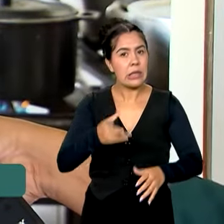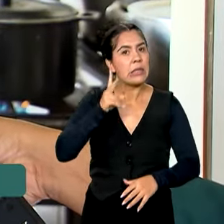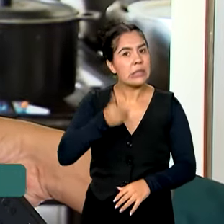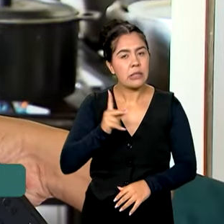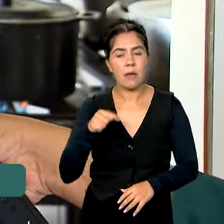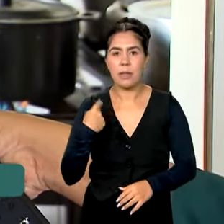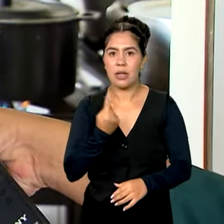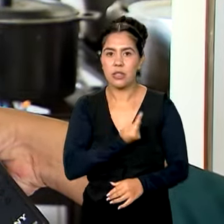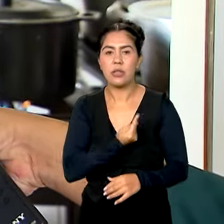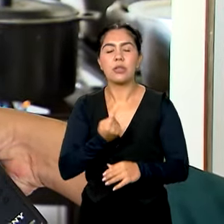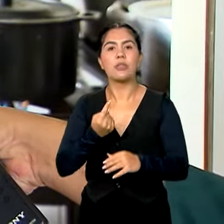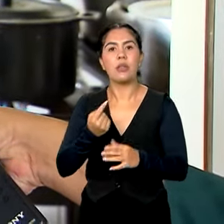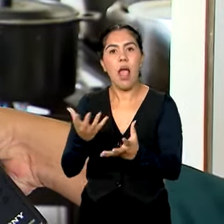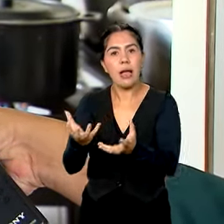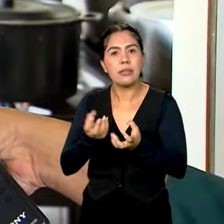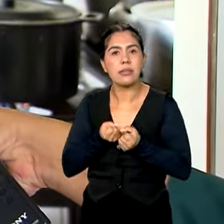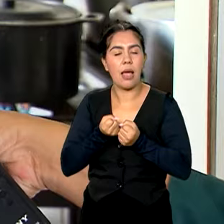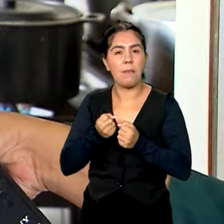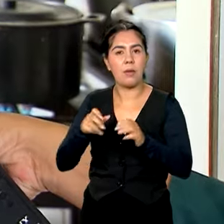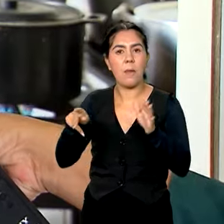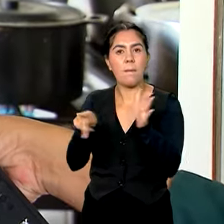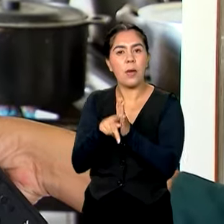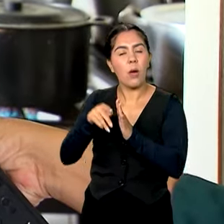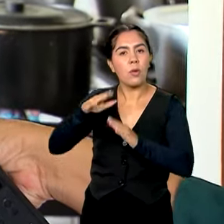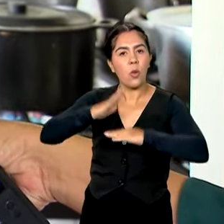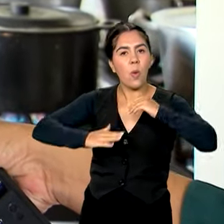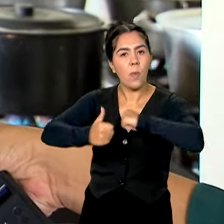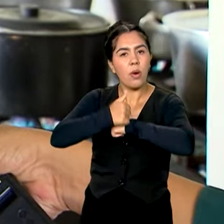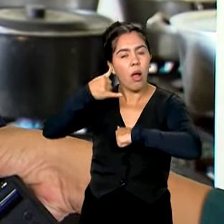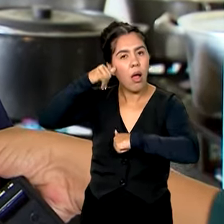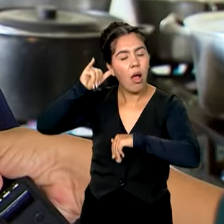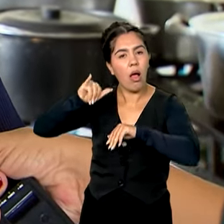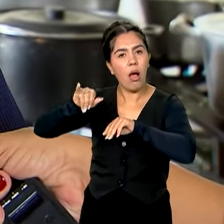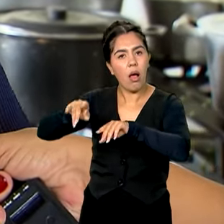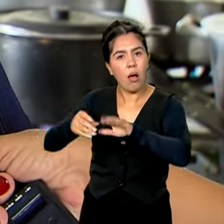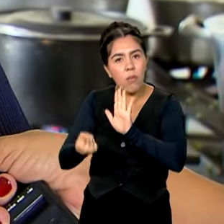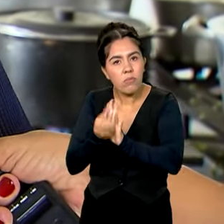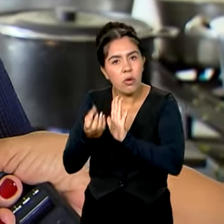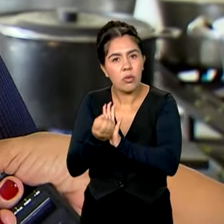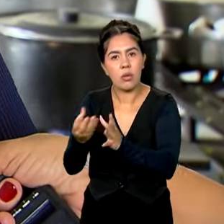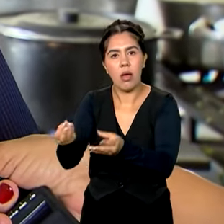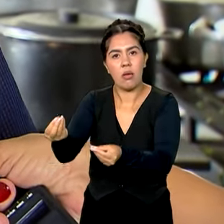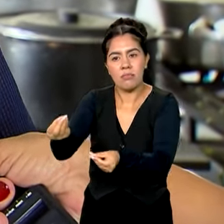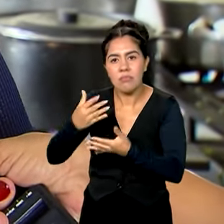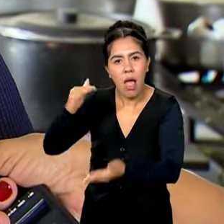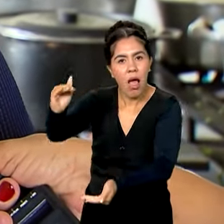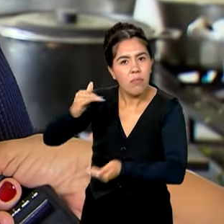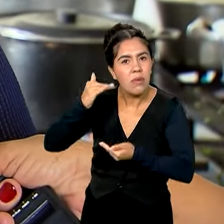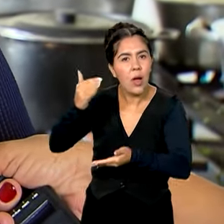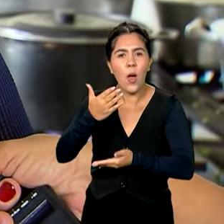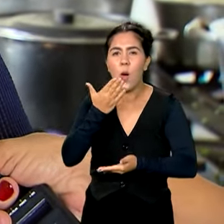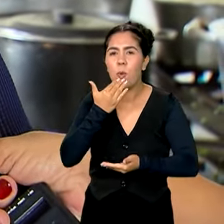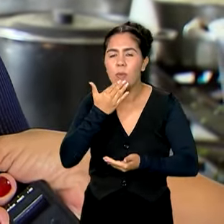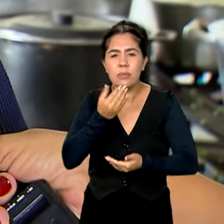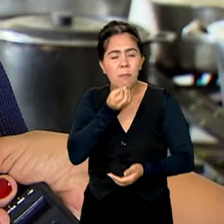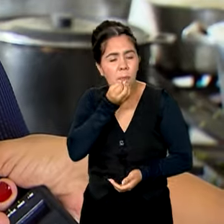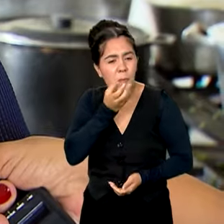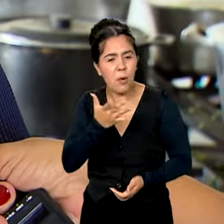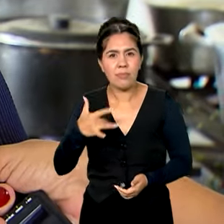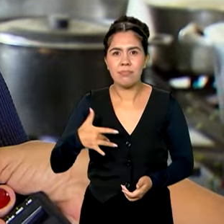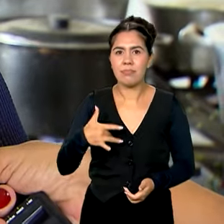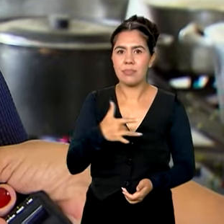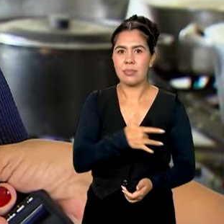do produtor, né? E aqui sempre, todos os dias, a comida é fresquinha, os produtos chegam e